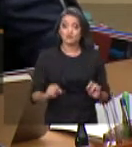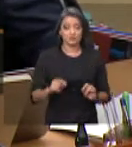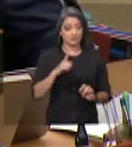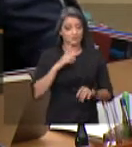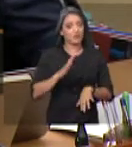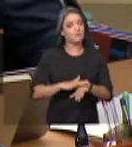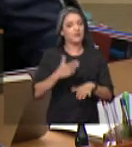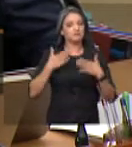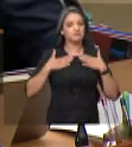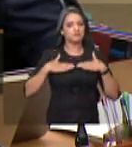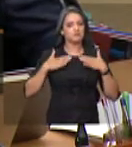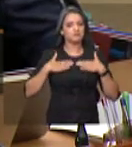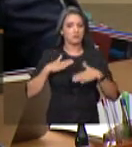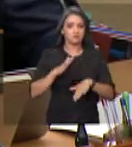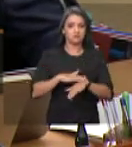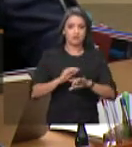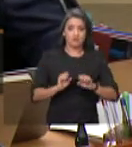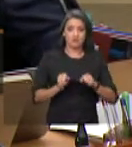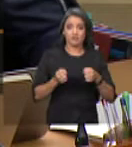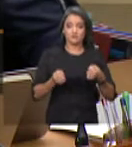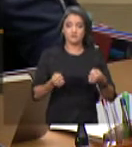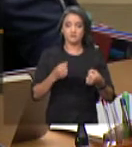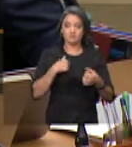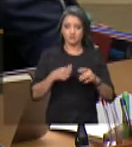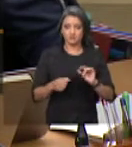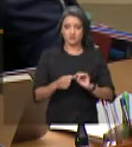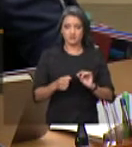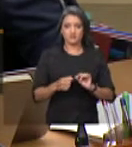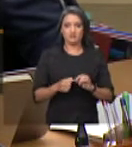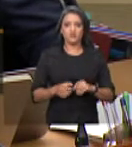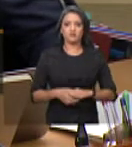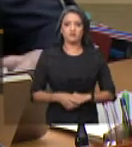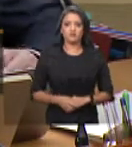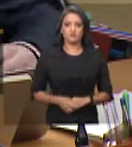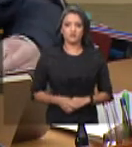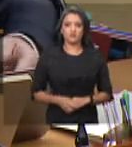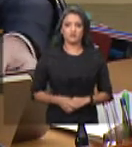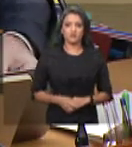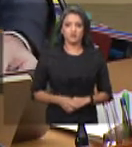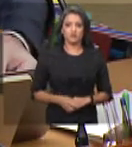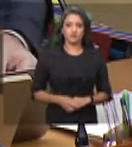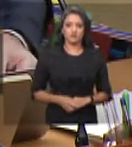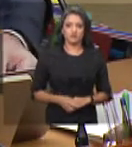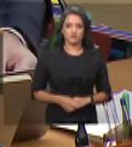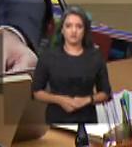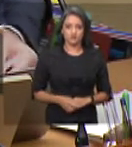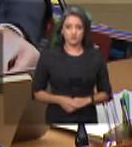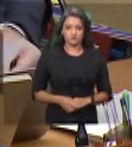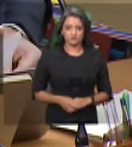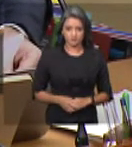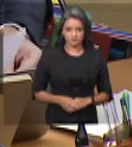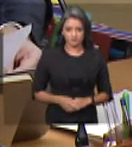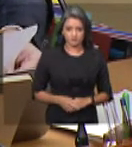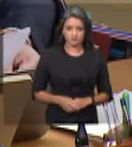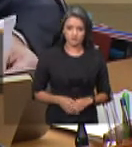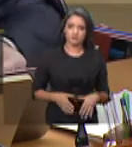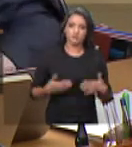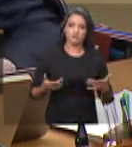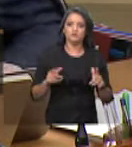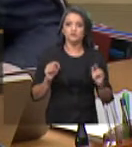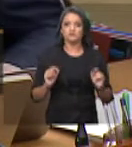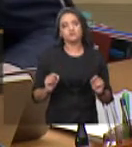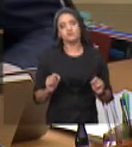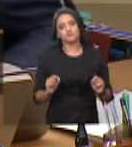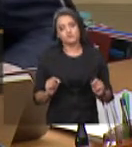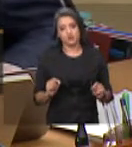mais conforto na defesa que agora faço que diz respeito ao fato de que o